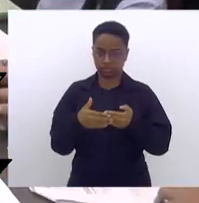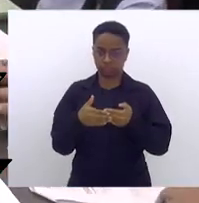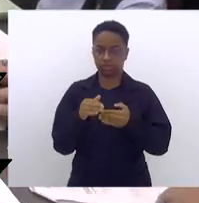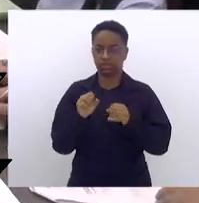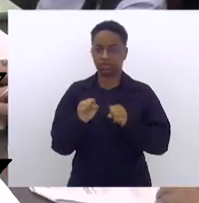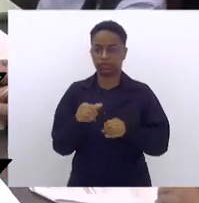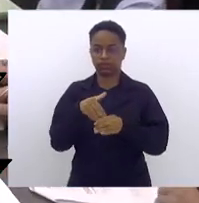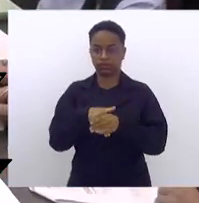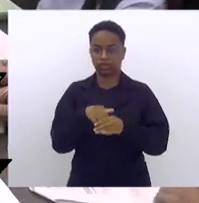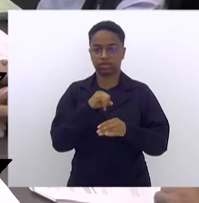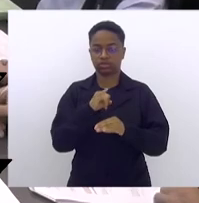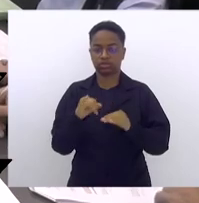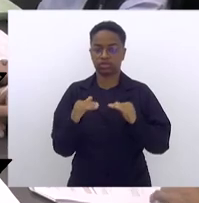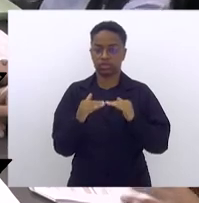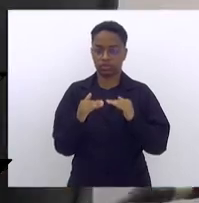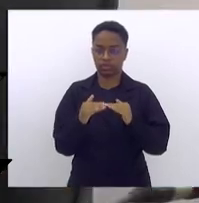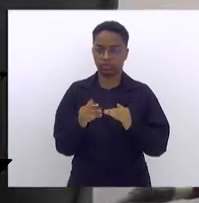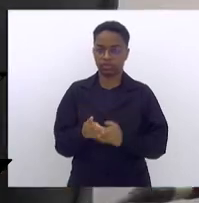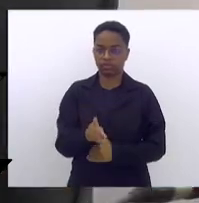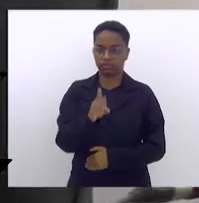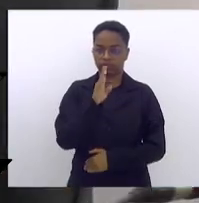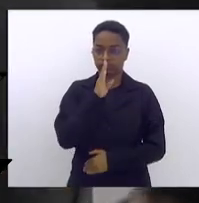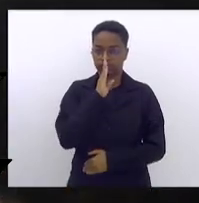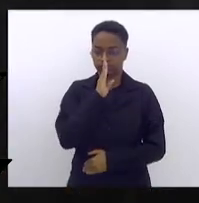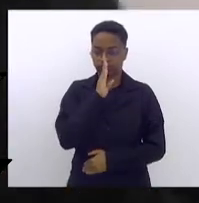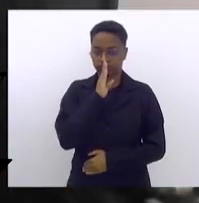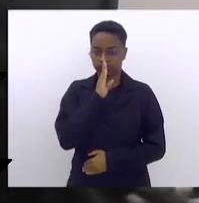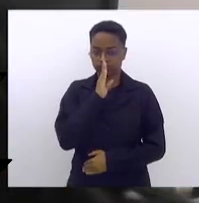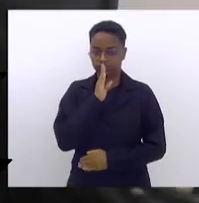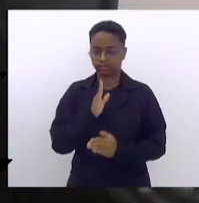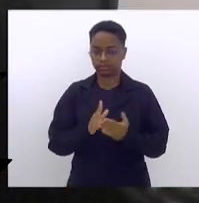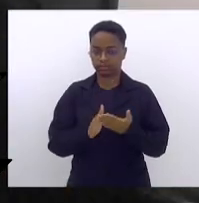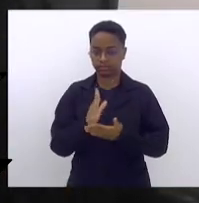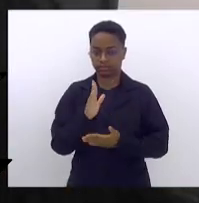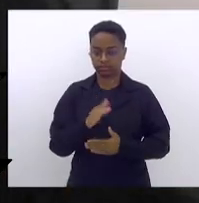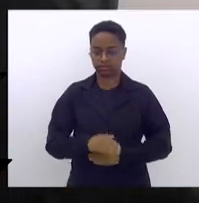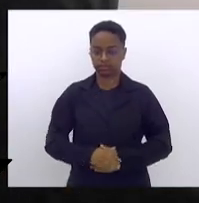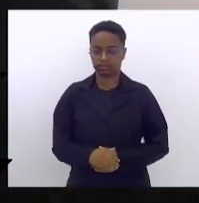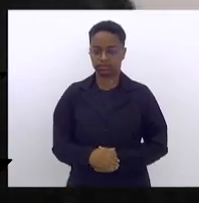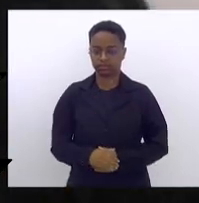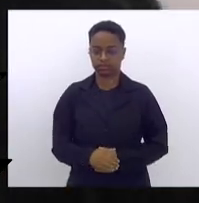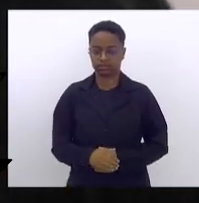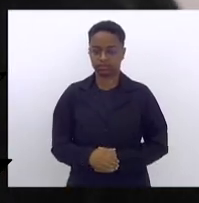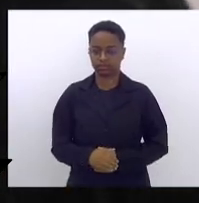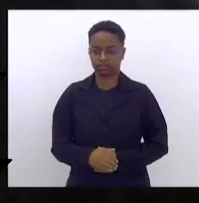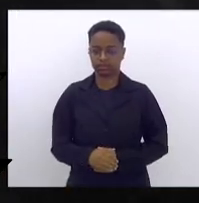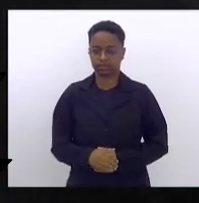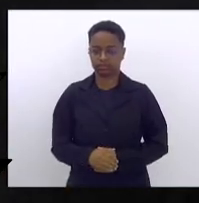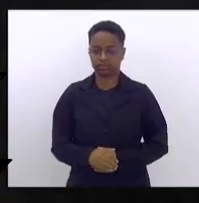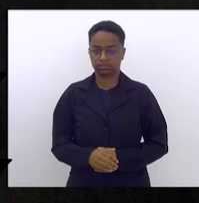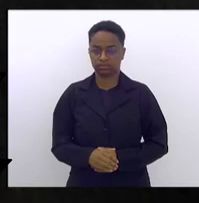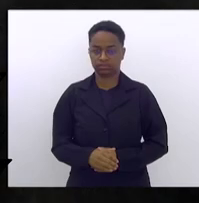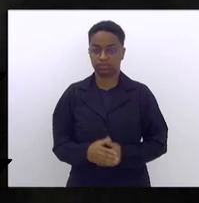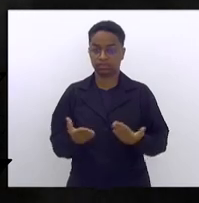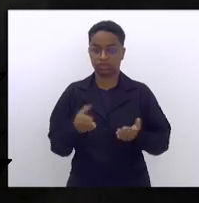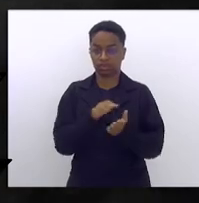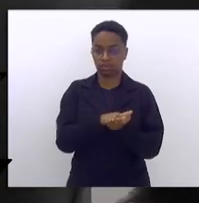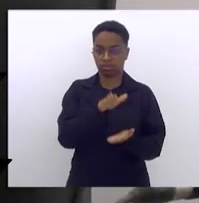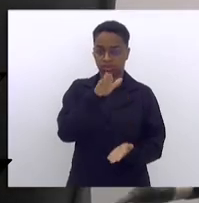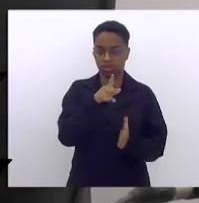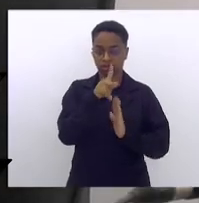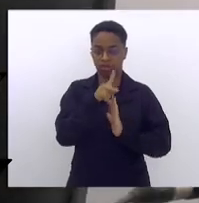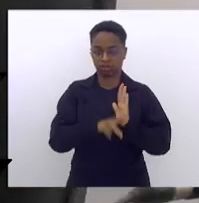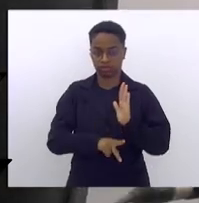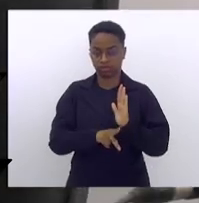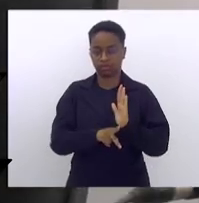em votação, os senhores que aprovam, permaneçam como estão, aprovado. O próximo bloco de projetos